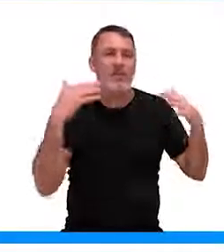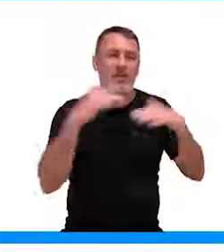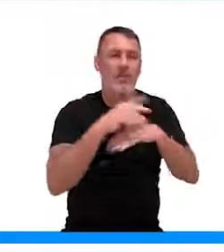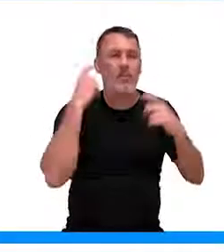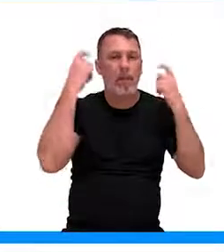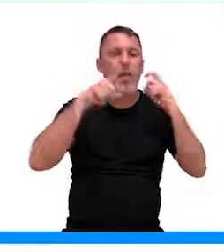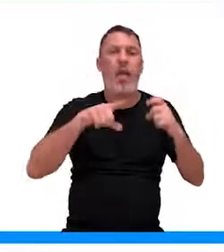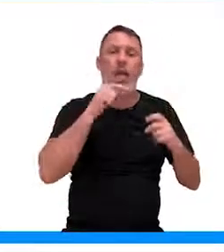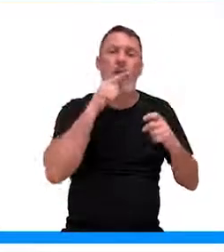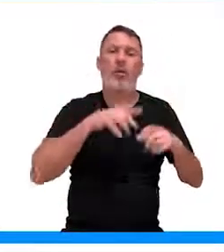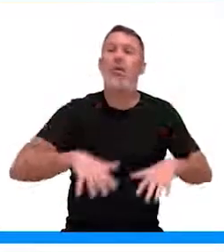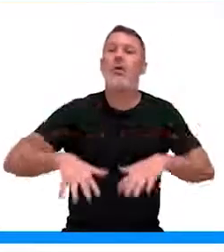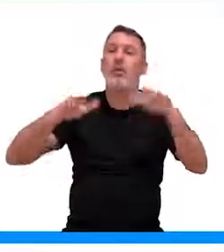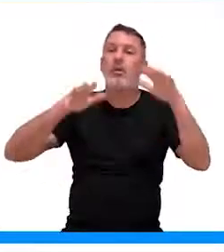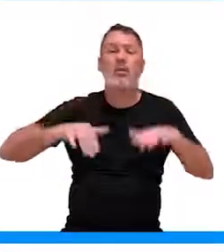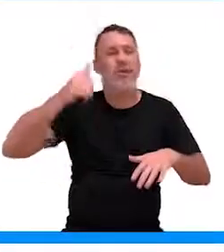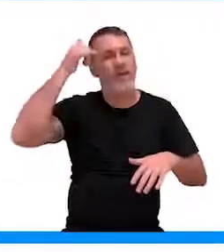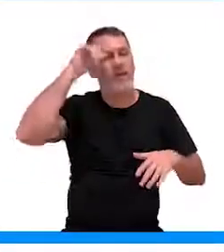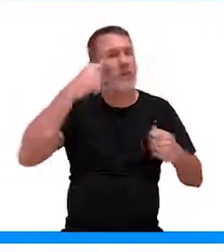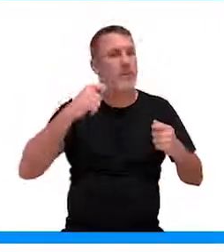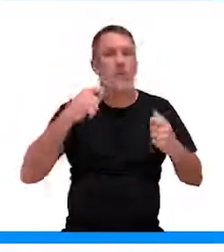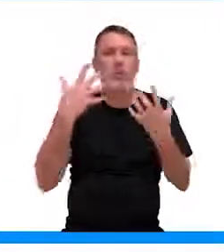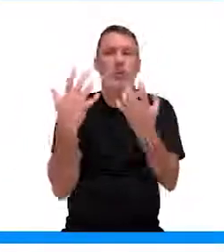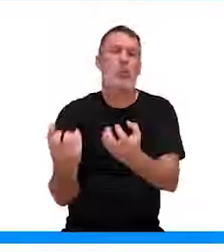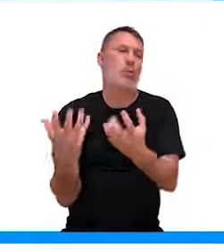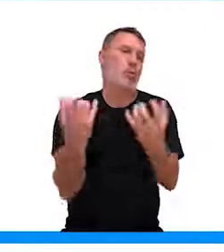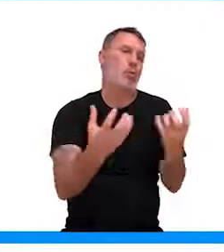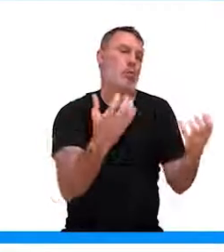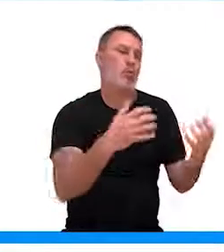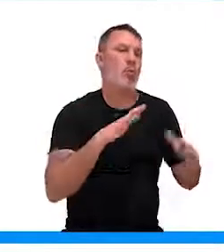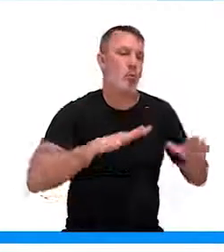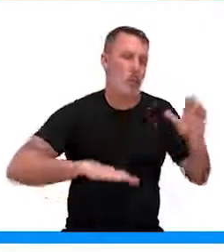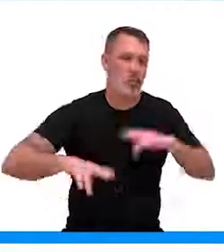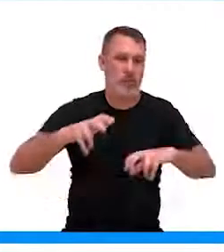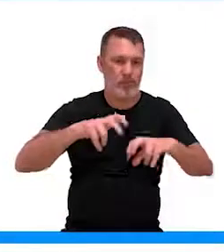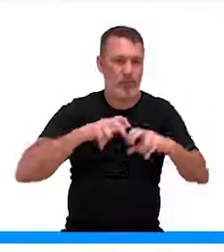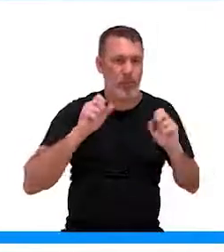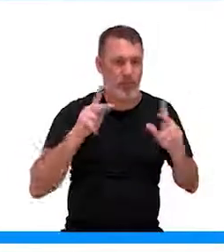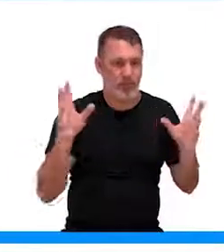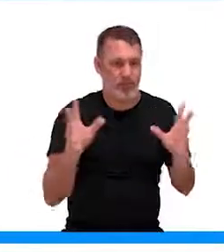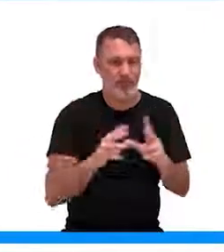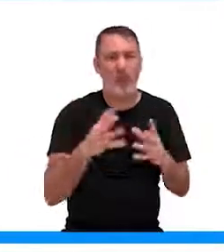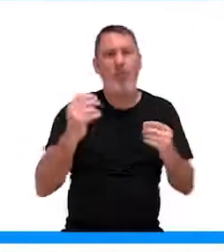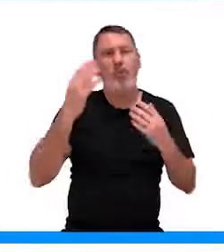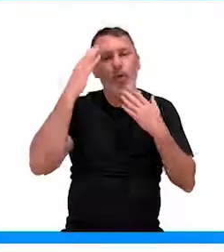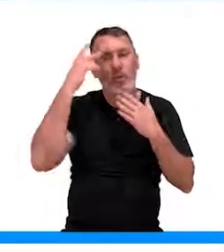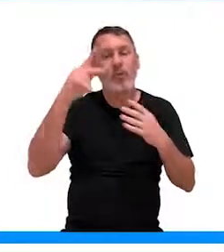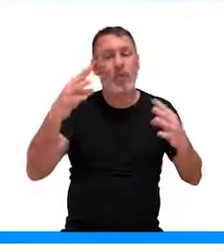à dinâmica, claro, de rios, a dinâmica hidrológica. Tudo bem?